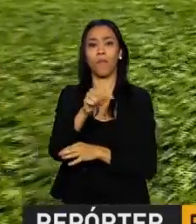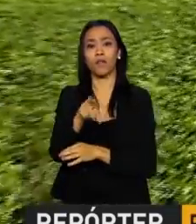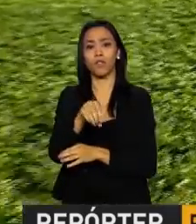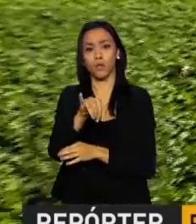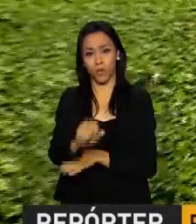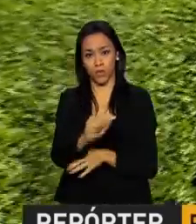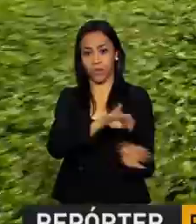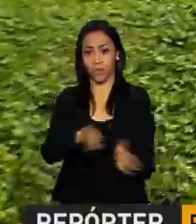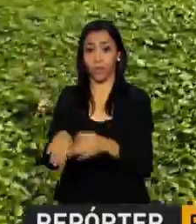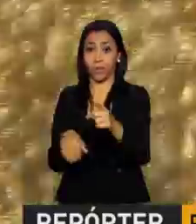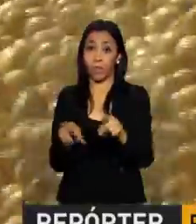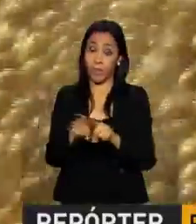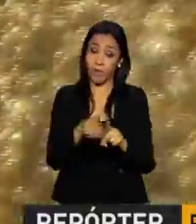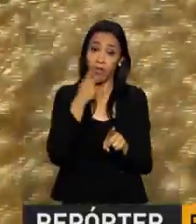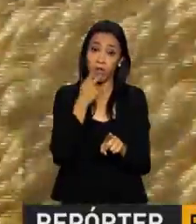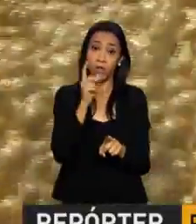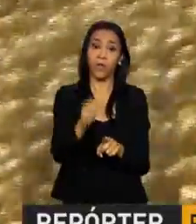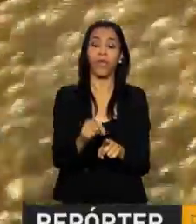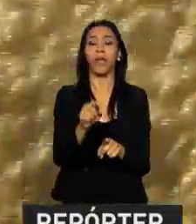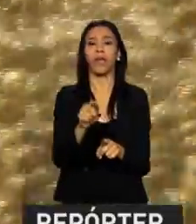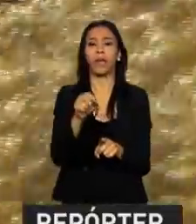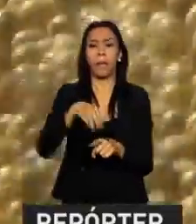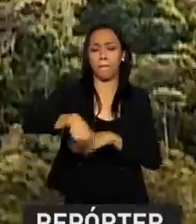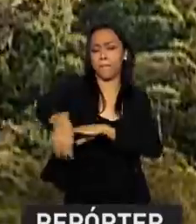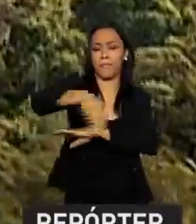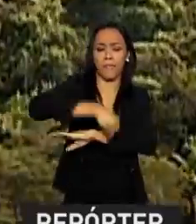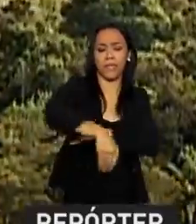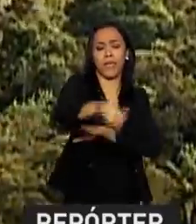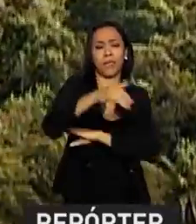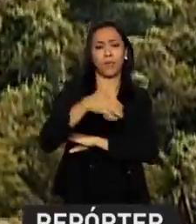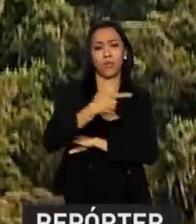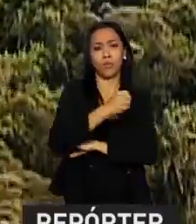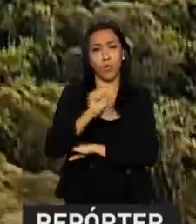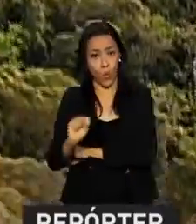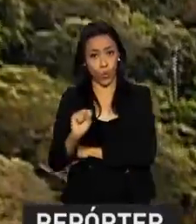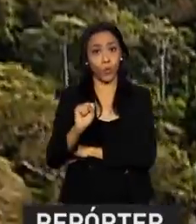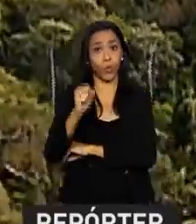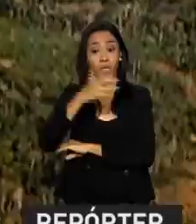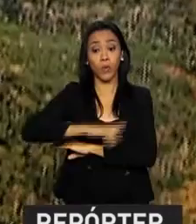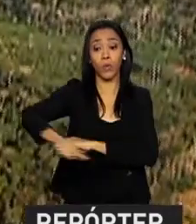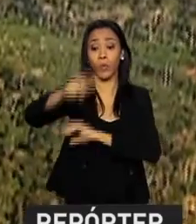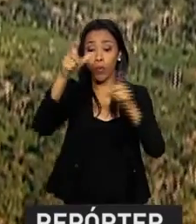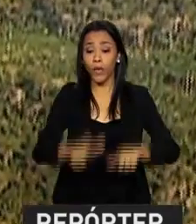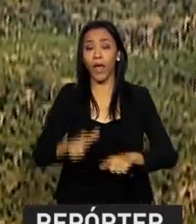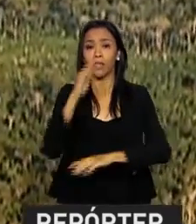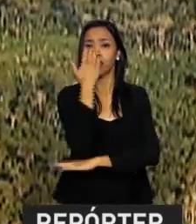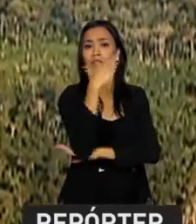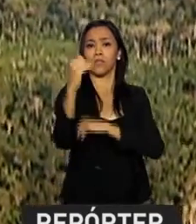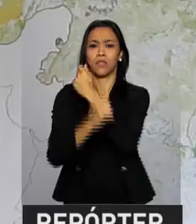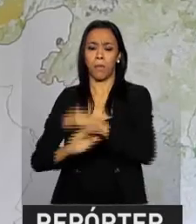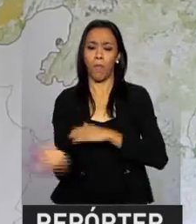proibidos o financiamento e a aquisição de grãos plantados a partir de 2008 em áreas desmatadas ilegalmente